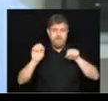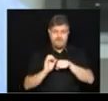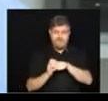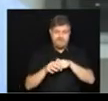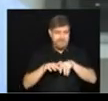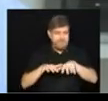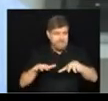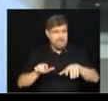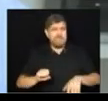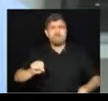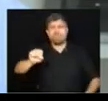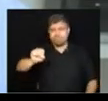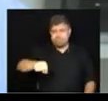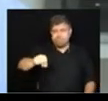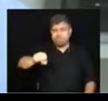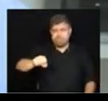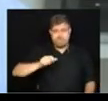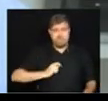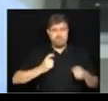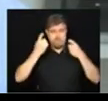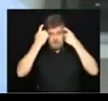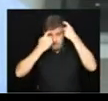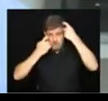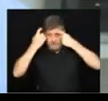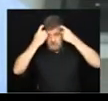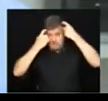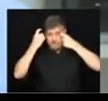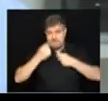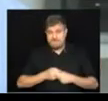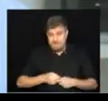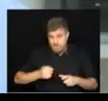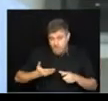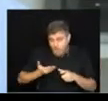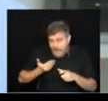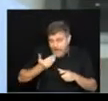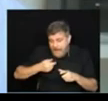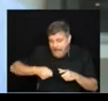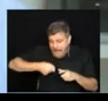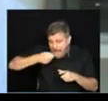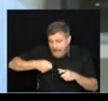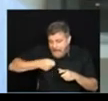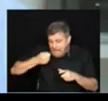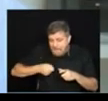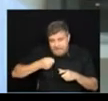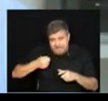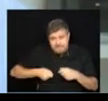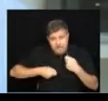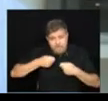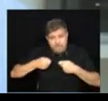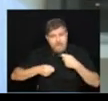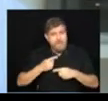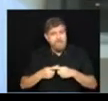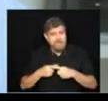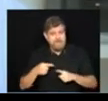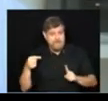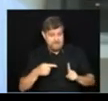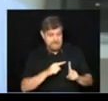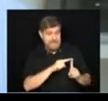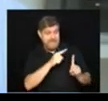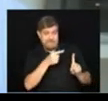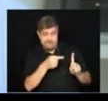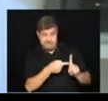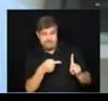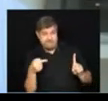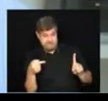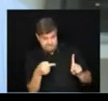há preocupações em relação à alimentação em todo esse período, tanto da gestante